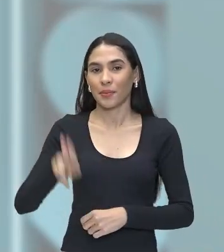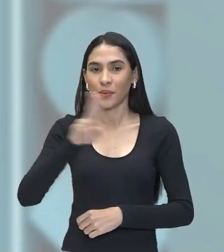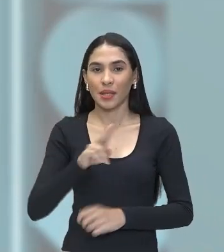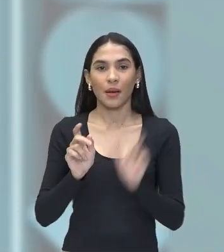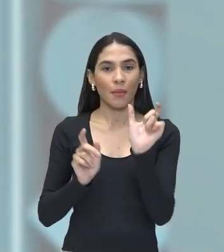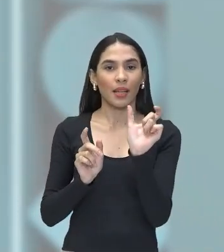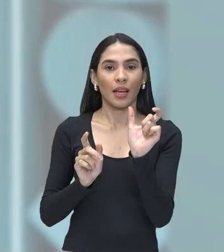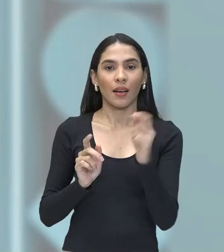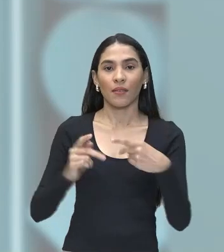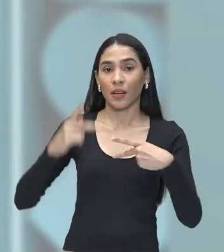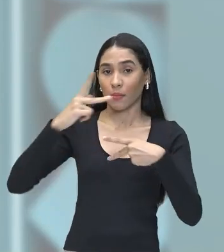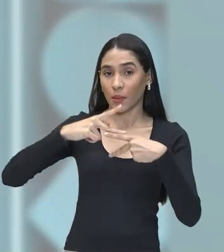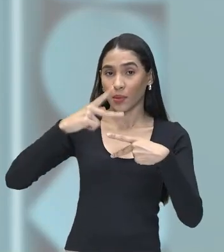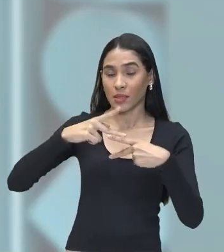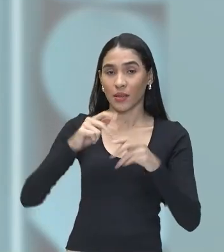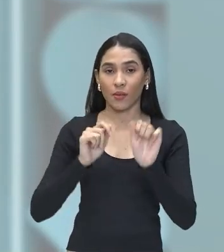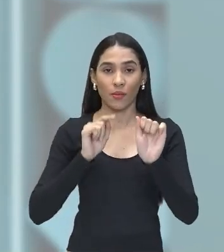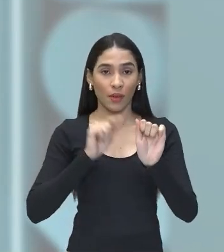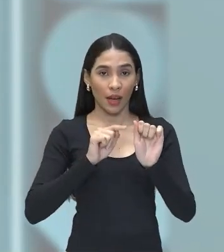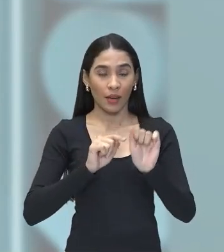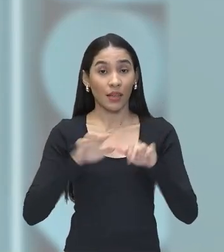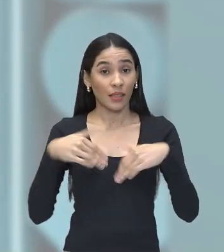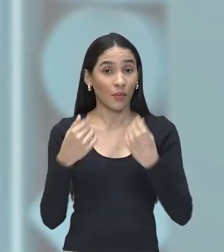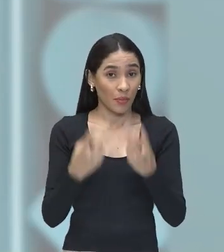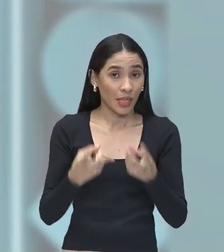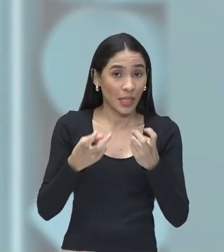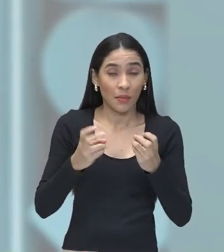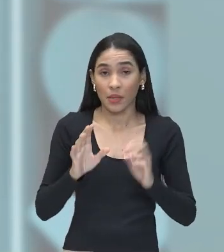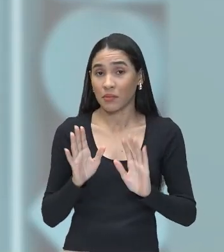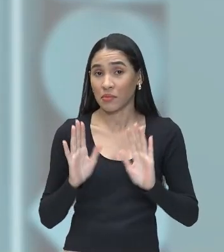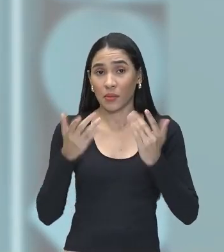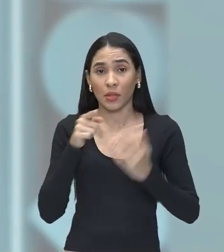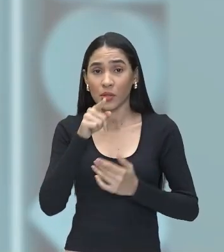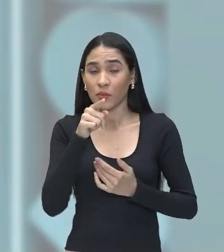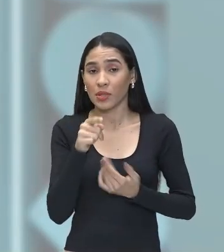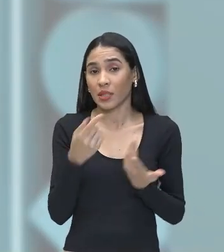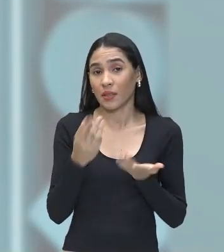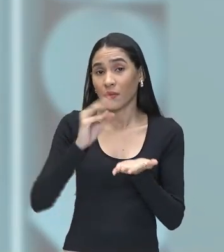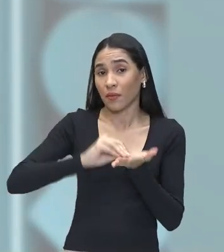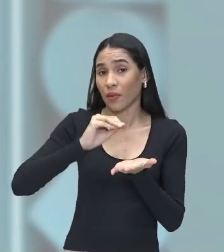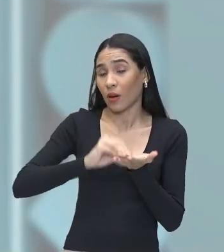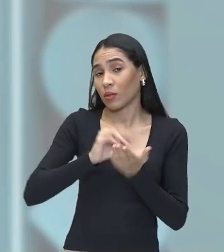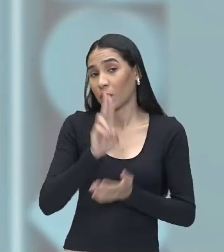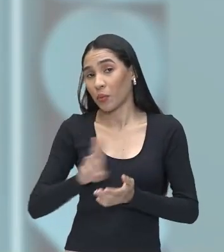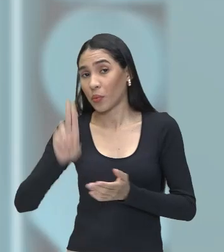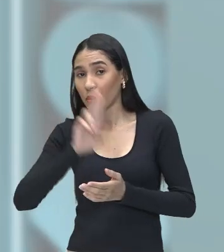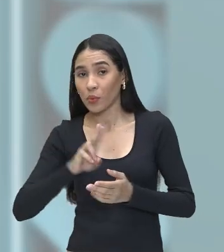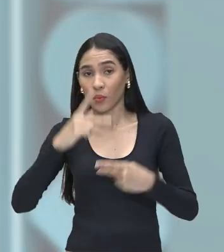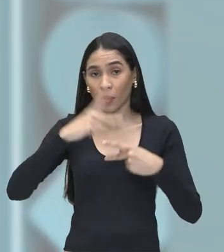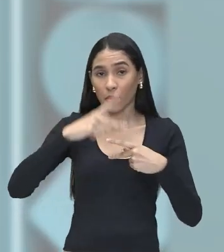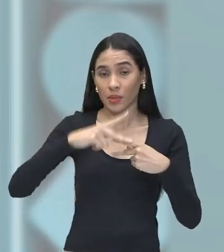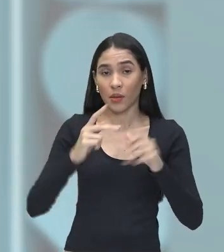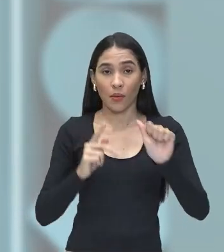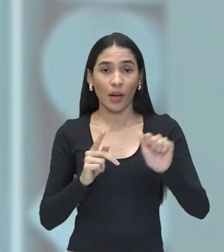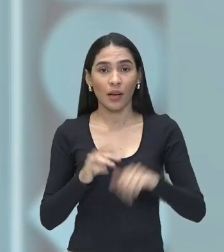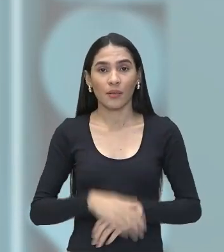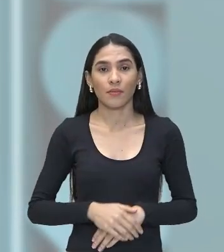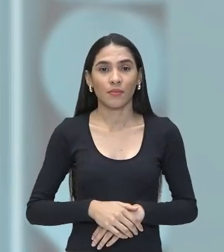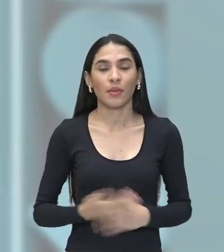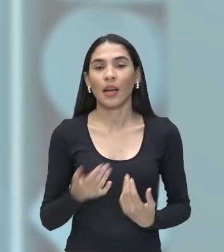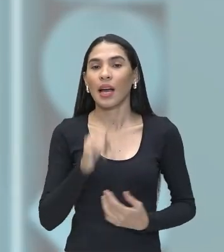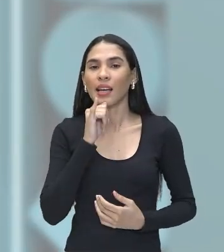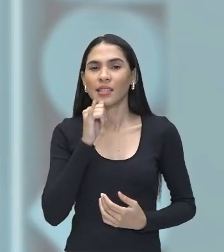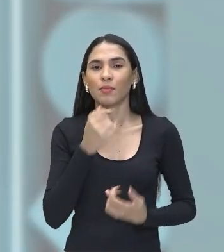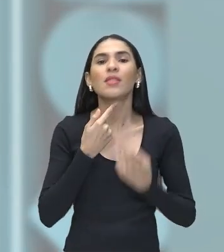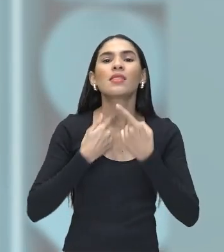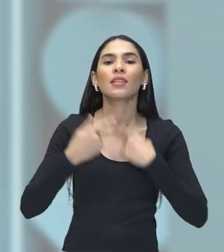a, ok? Então, observem que se você, de repente, não faz uso da preposição a e você diz, ele aspirou o